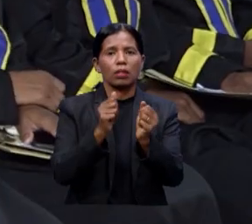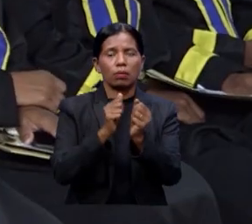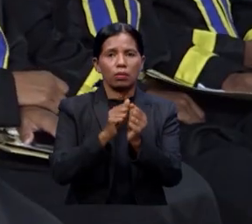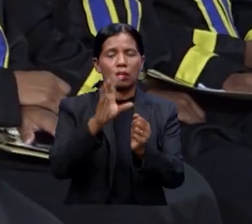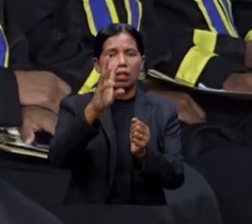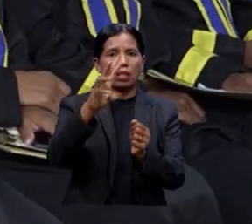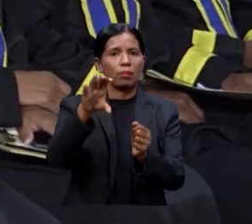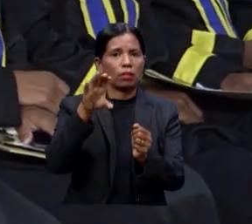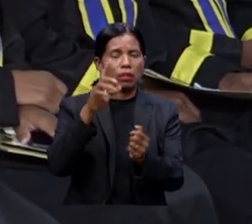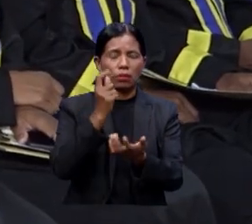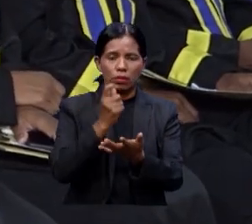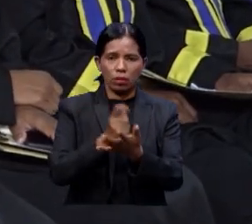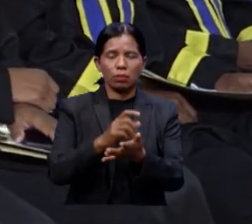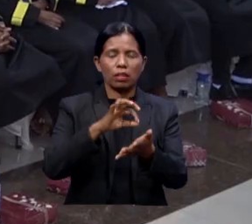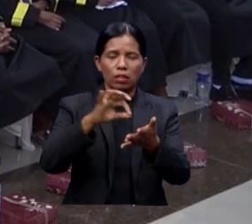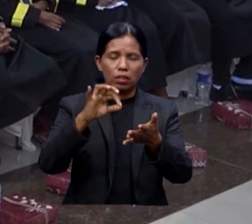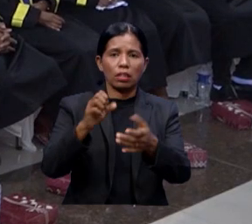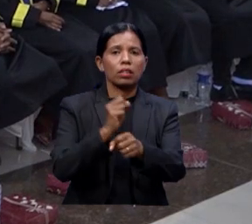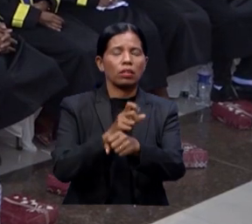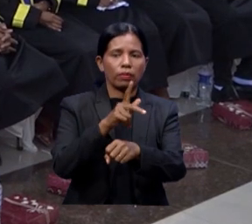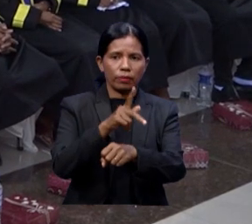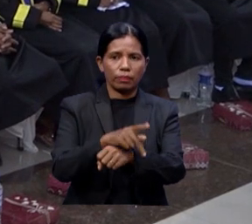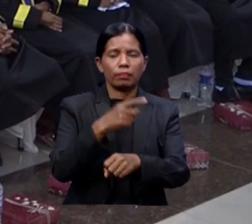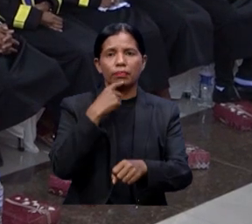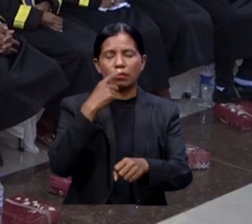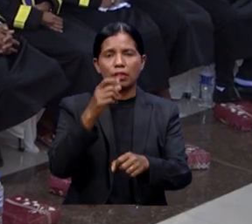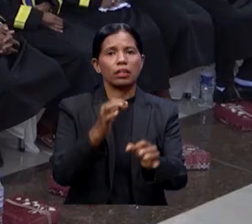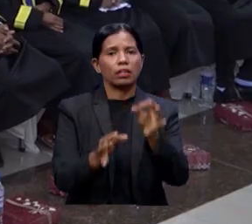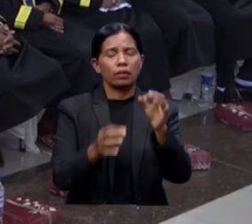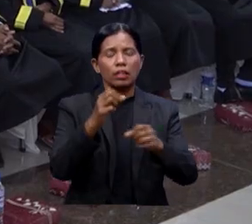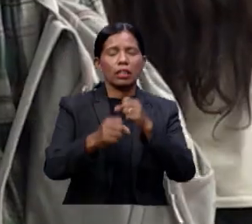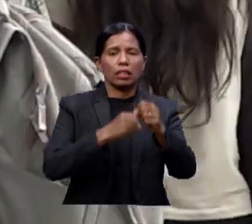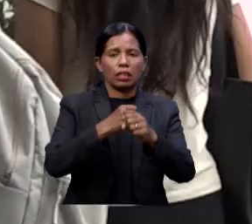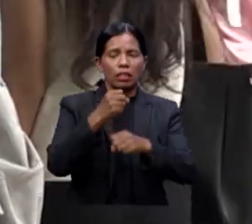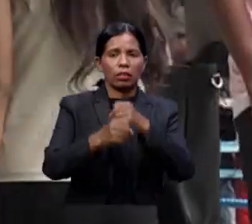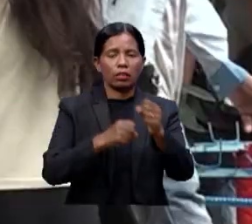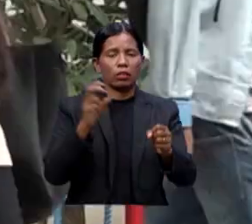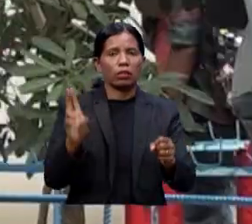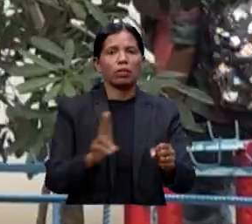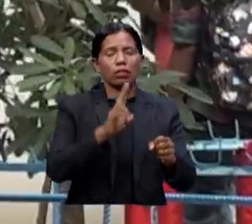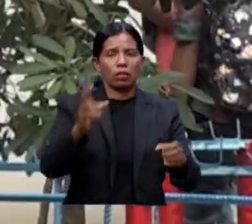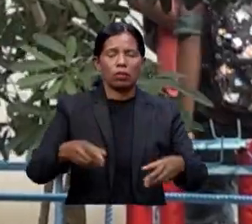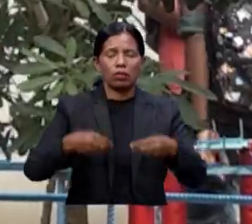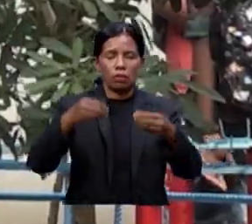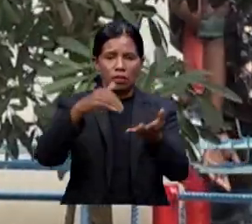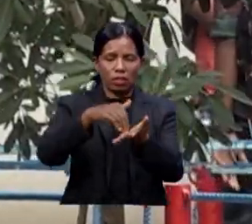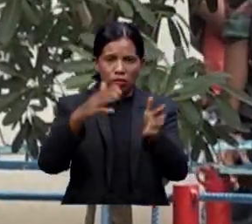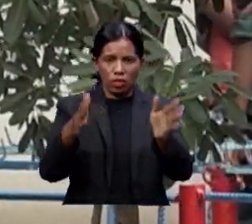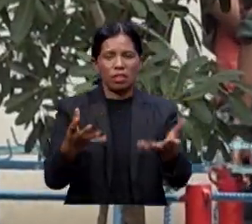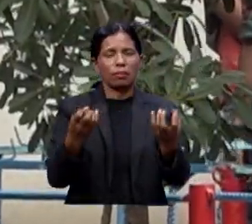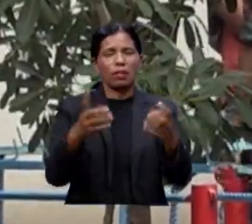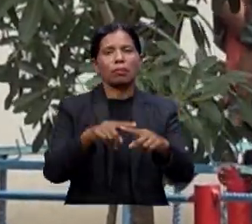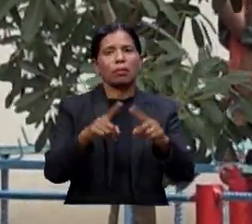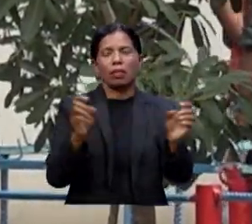nebe resista iha sefope. Jacinto Barros Guzmão explica mas que tinantinan universidade fo graduação ba estudante barak mai bela